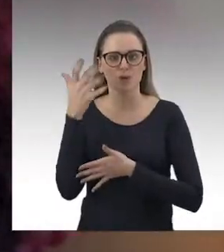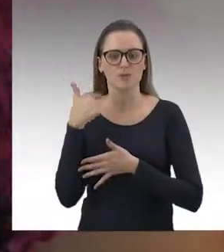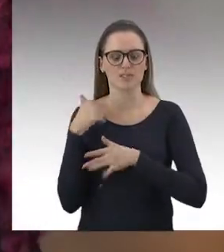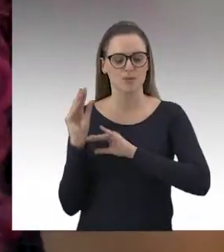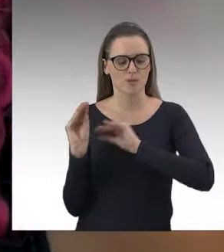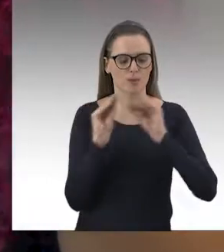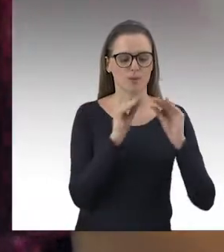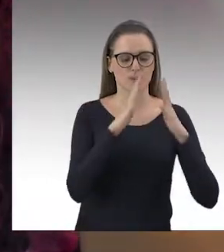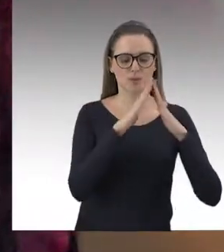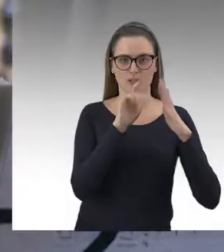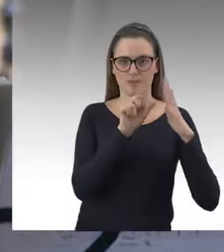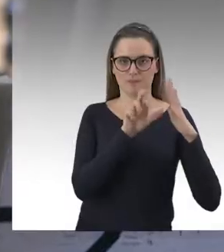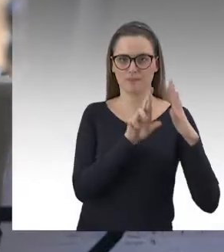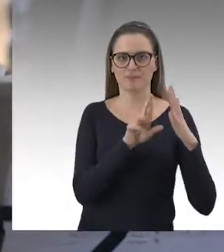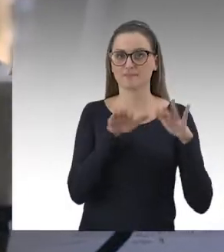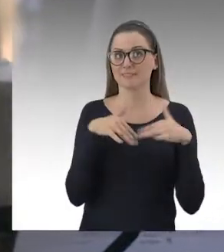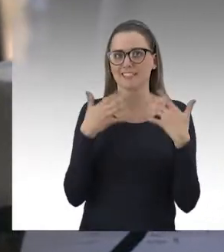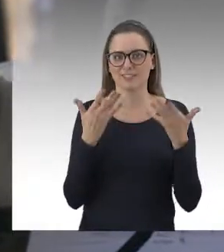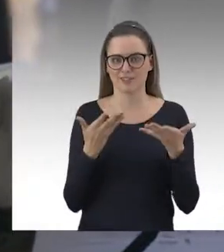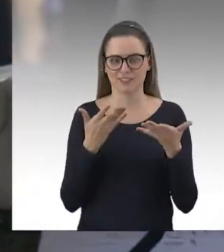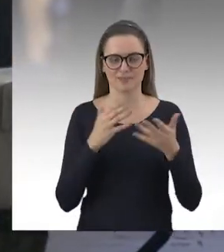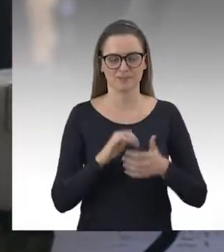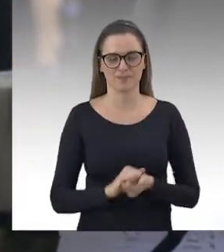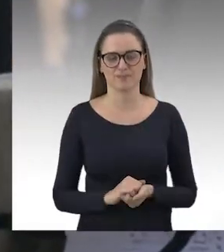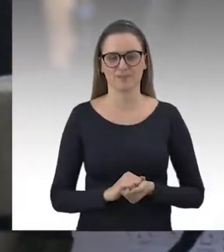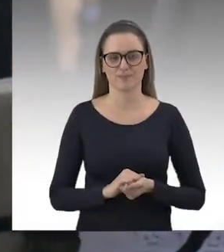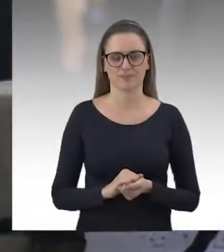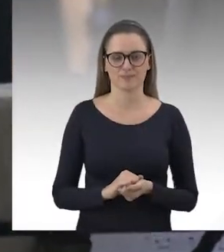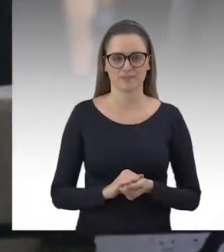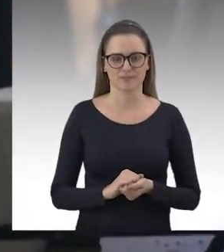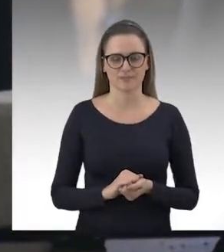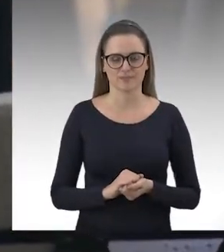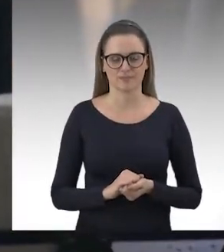pro abrigo e enfim.